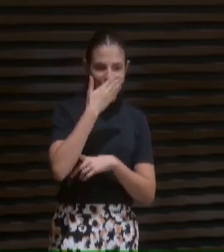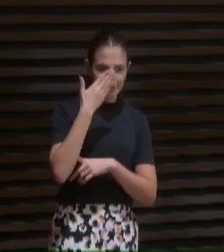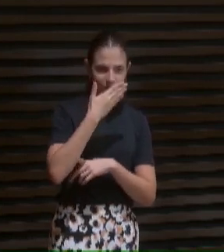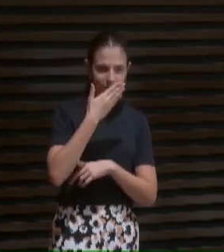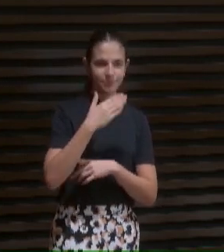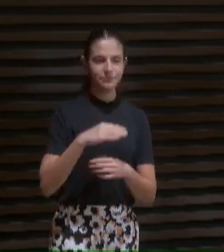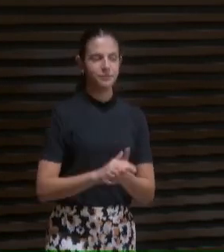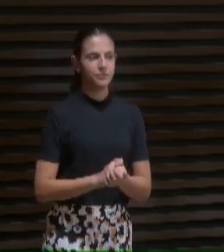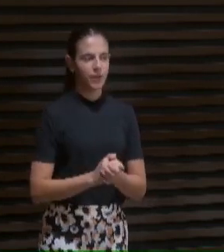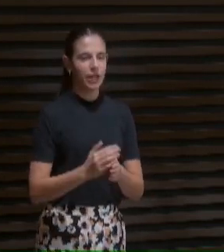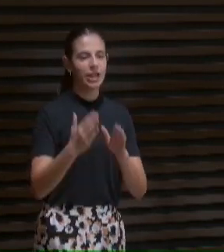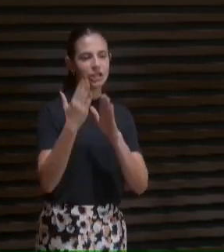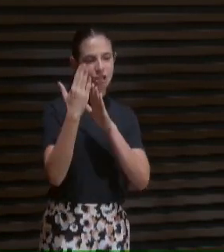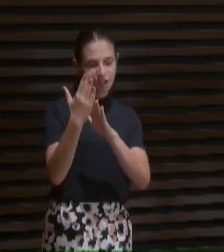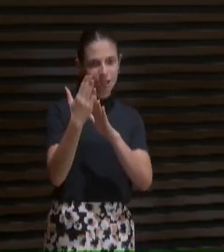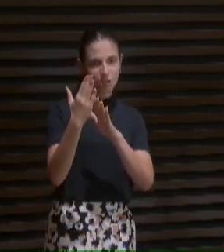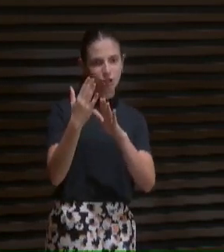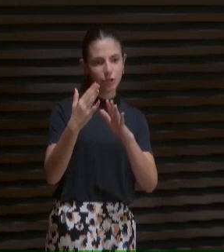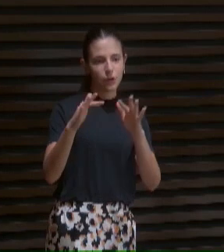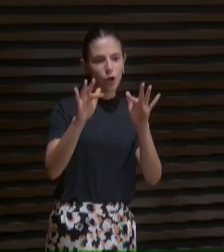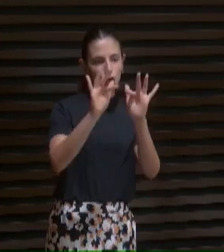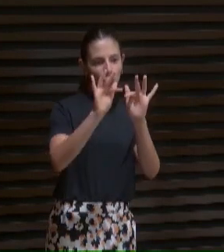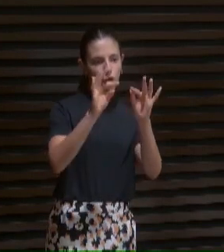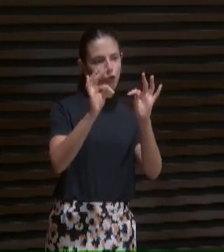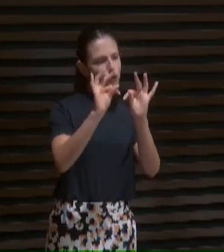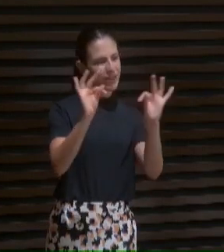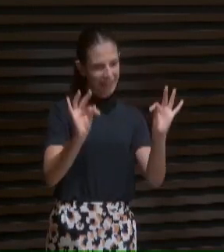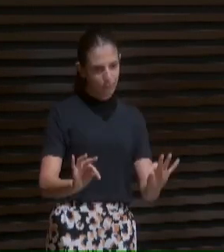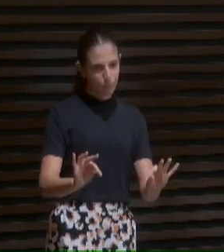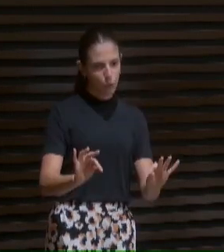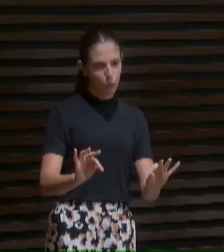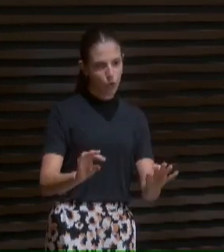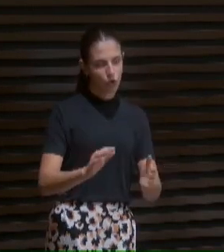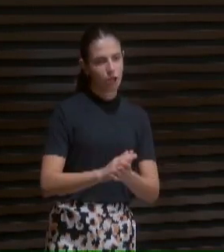do templo da deusa Diana,